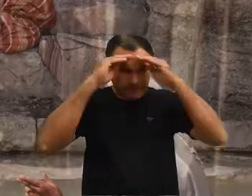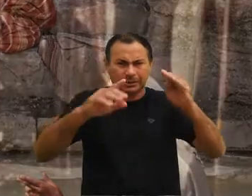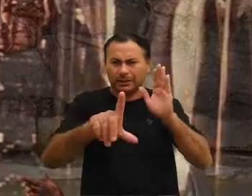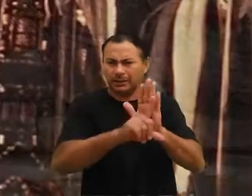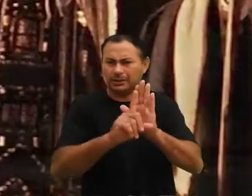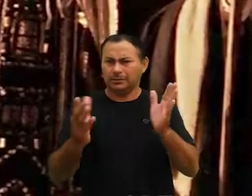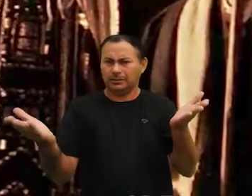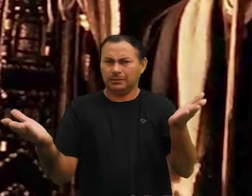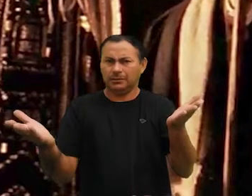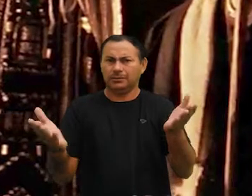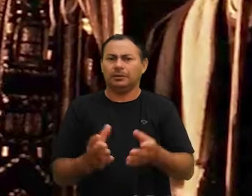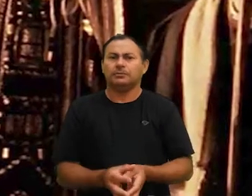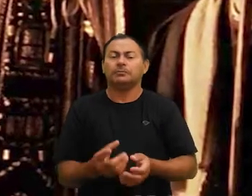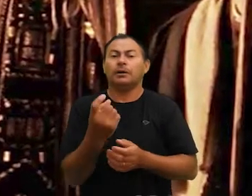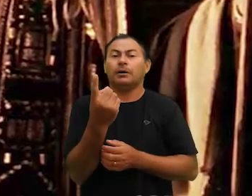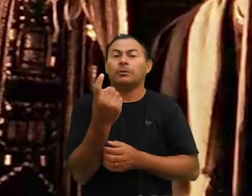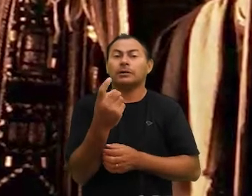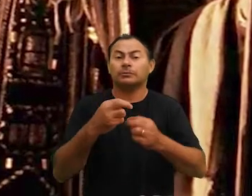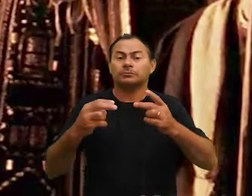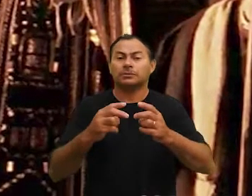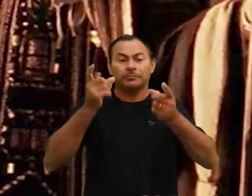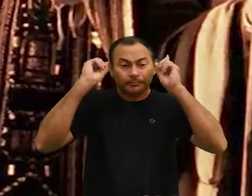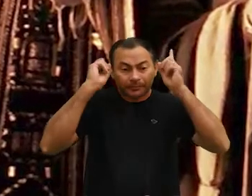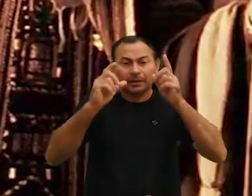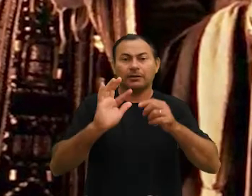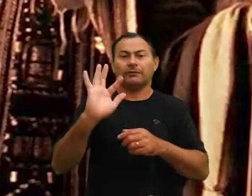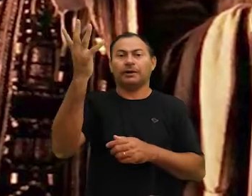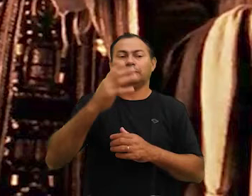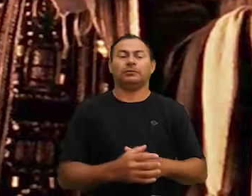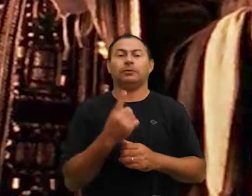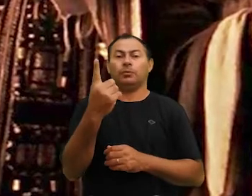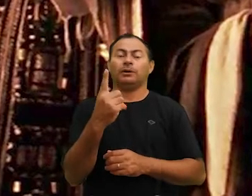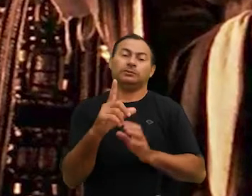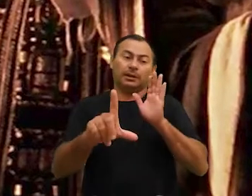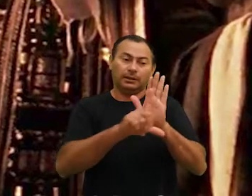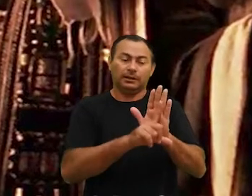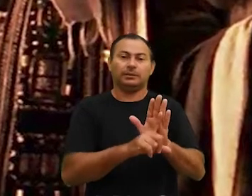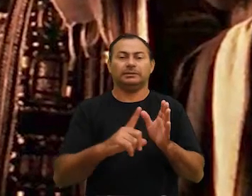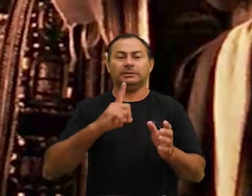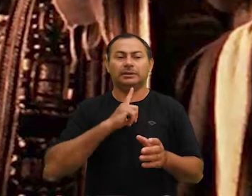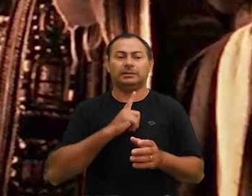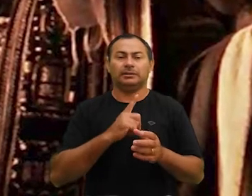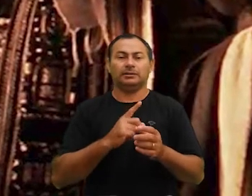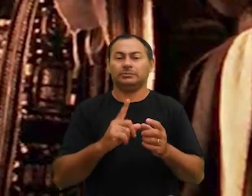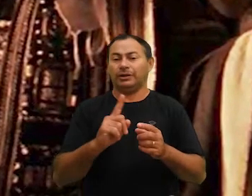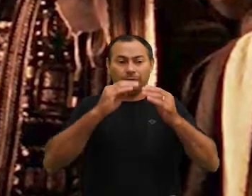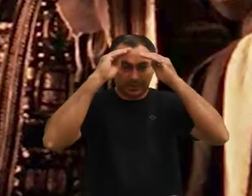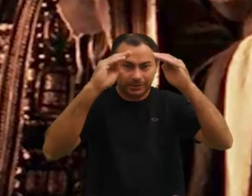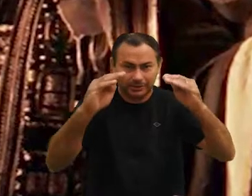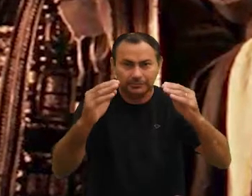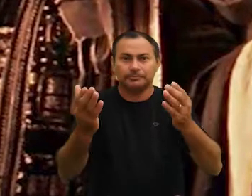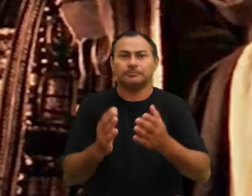lei. A única coisa com a qual estavam preocupados era o fato de que uma de suas leis havia sido